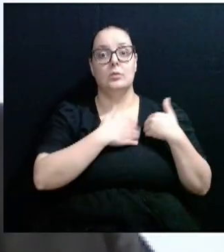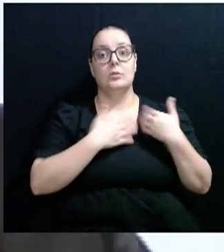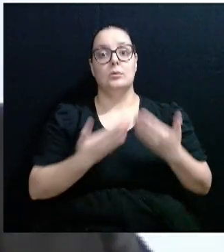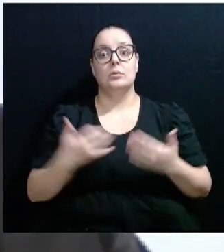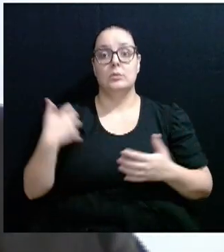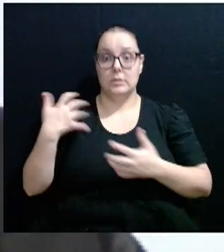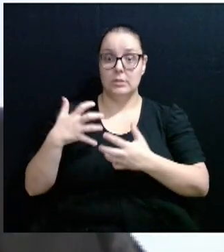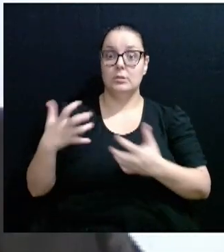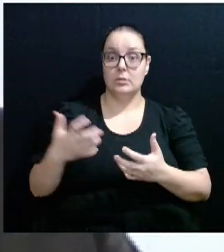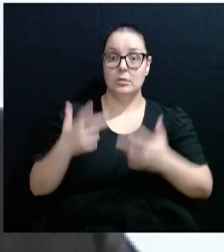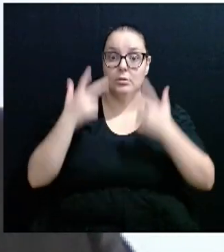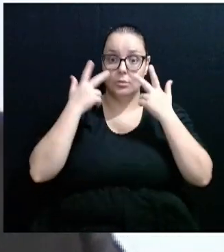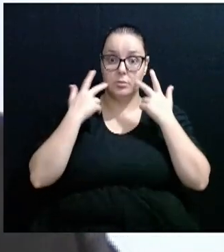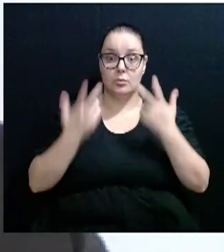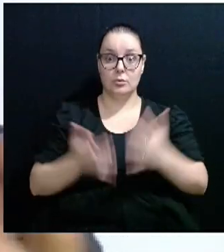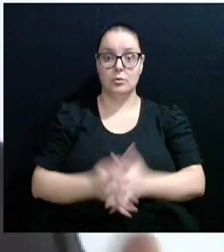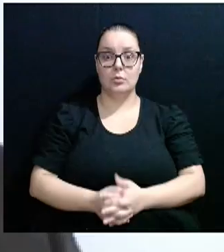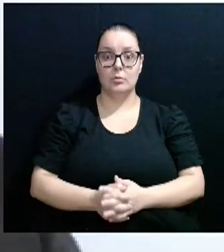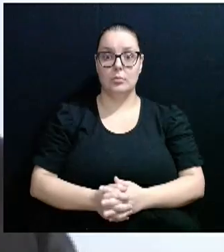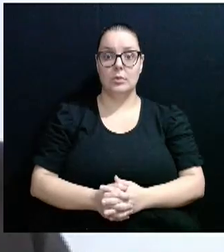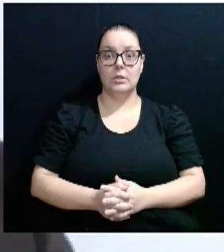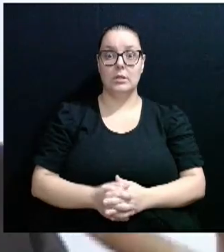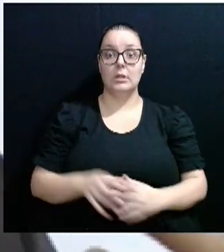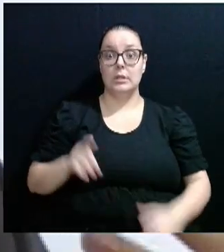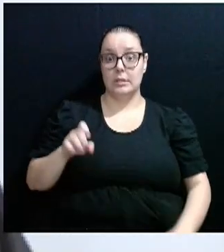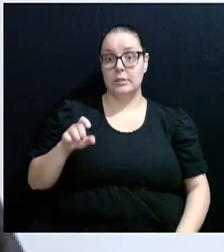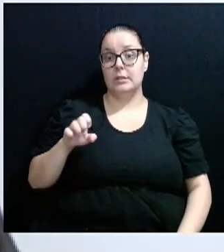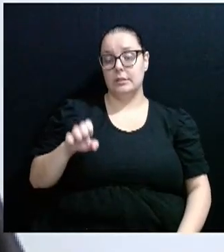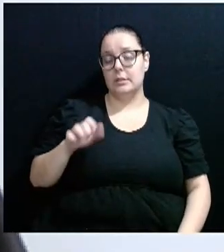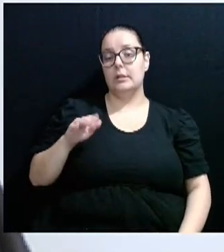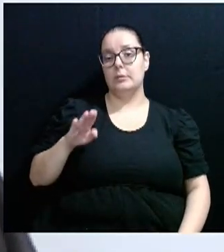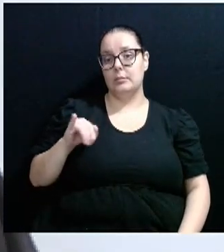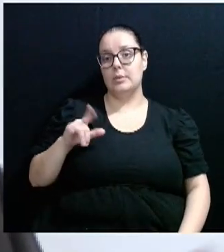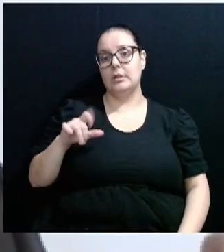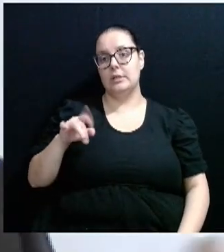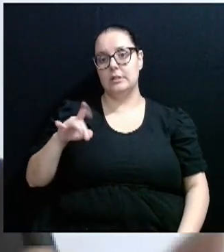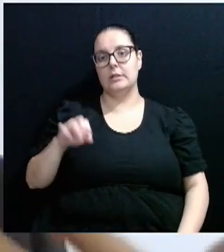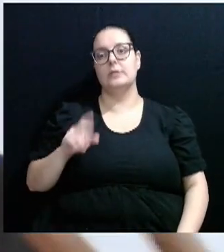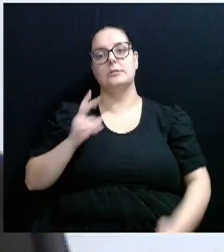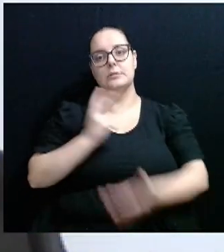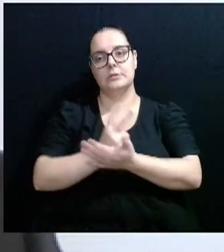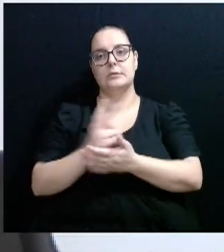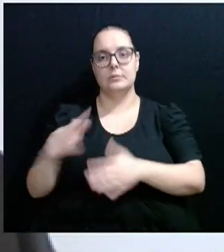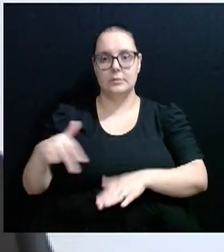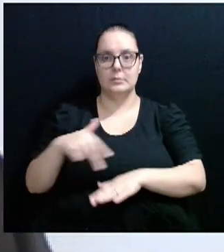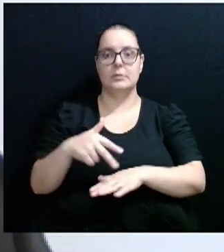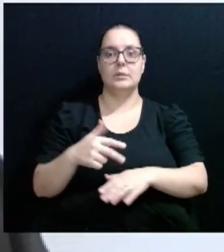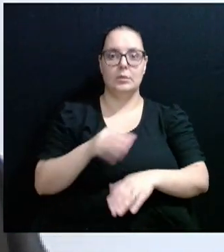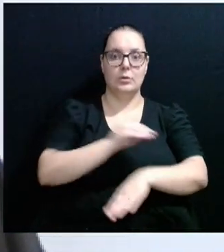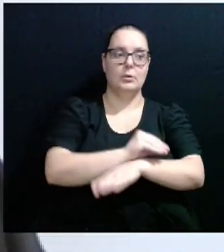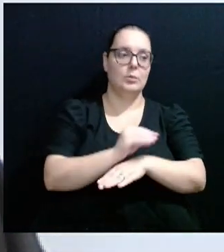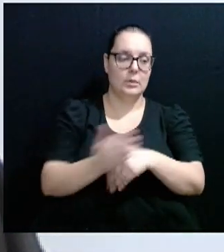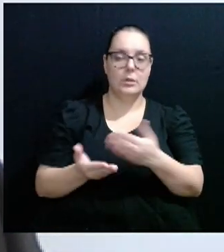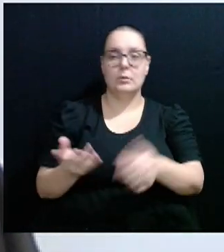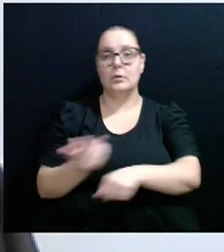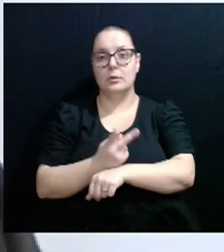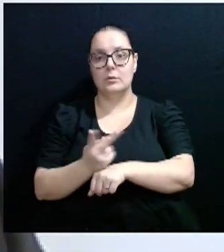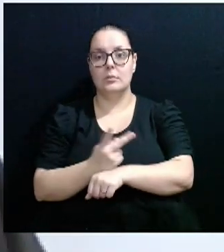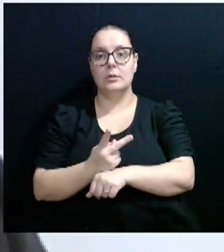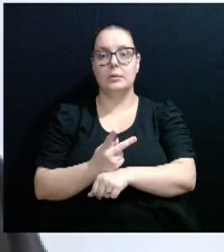Geralmente quem está muito debilitado tem sempre alguém cuidando e buscando essas informações na internet e se consultando com advogados,